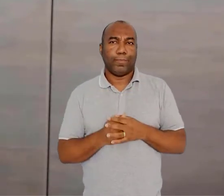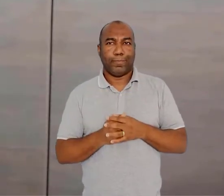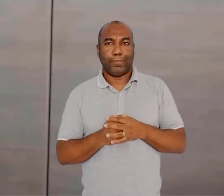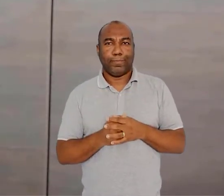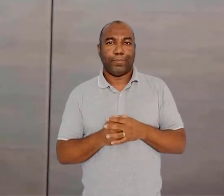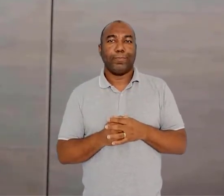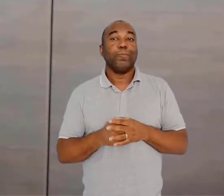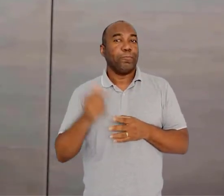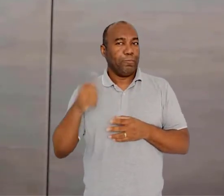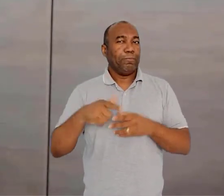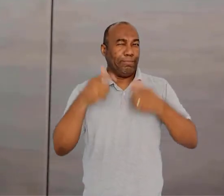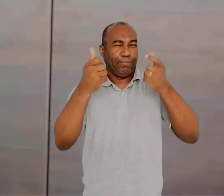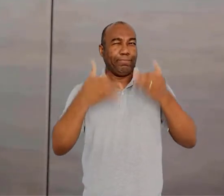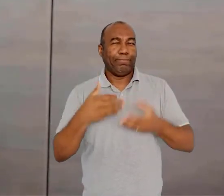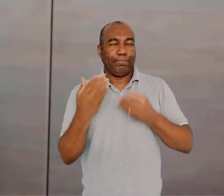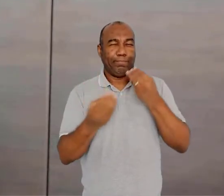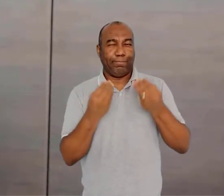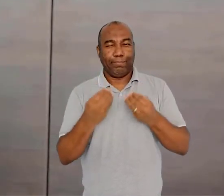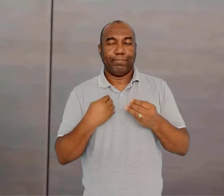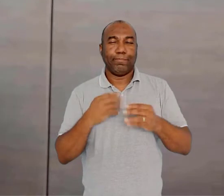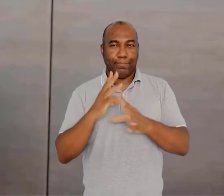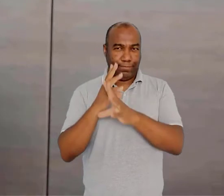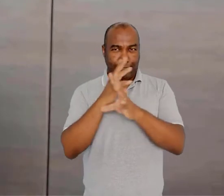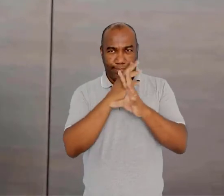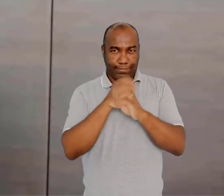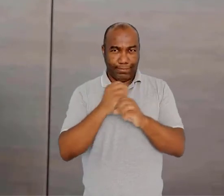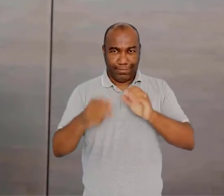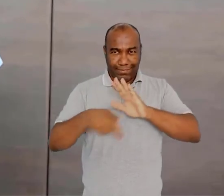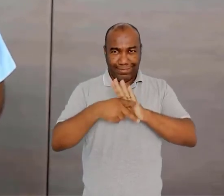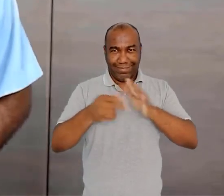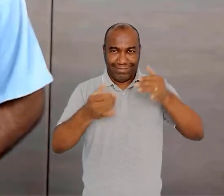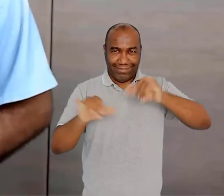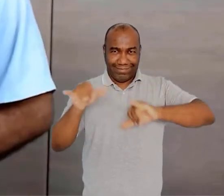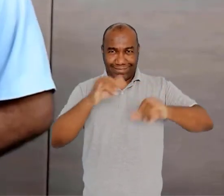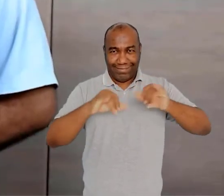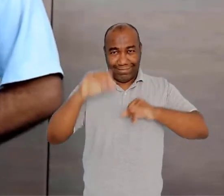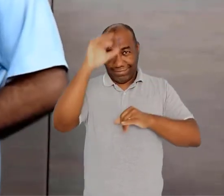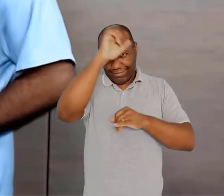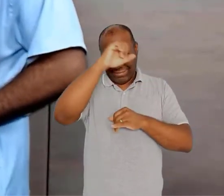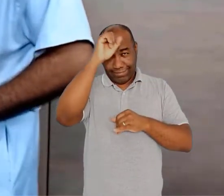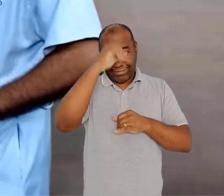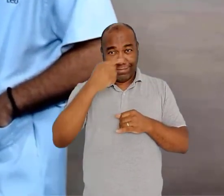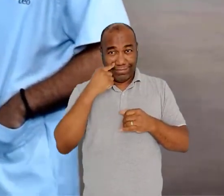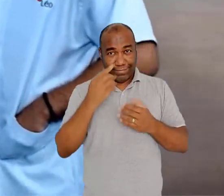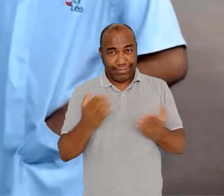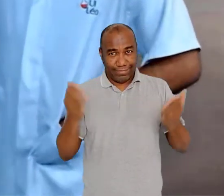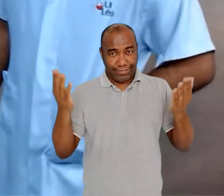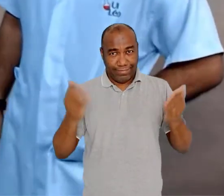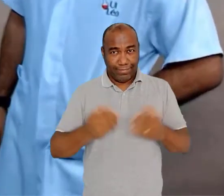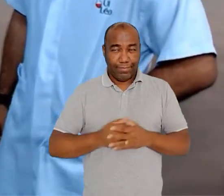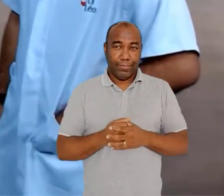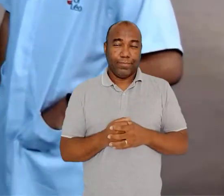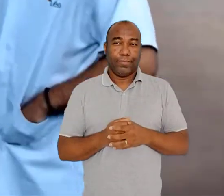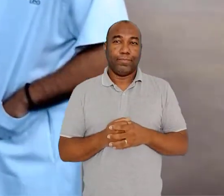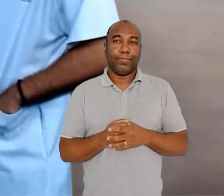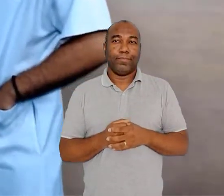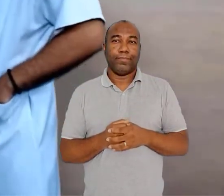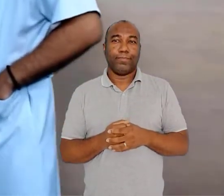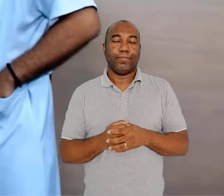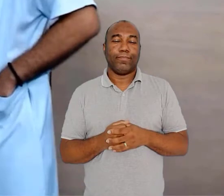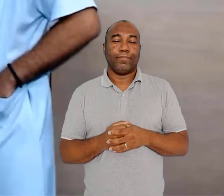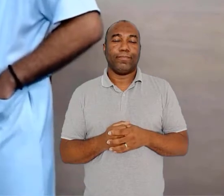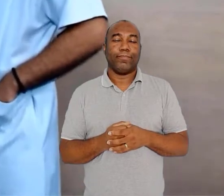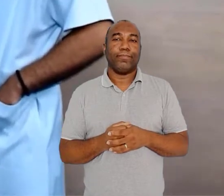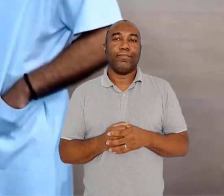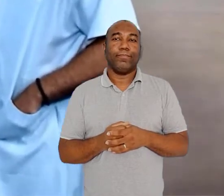a calcular e fazer os cálculos básicos da química para calorimetria. Vamos lá. Então, os primeiros casos de lei de Reis.